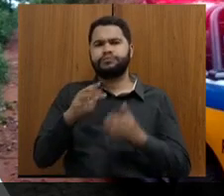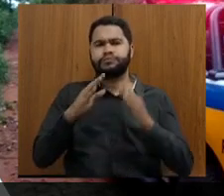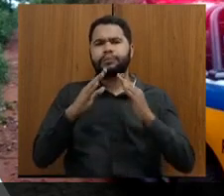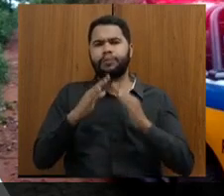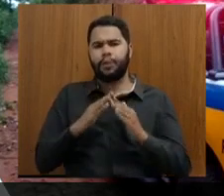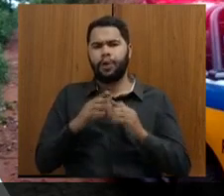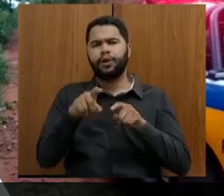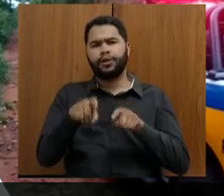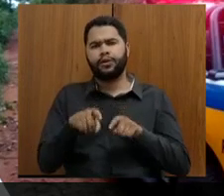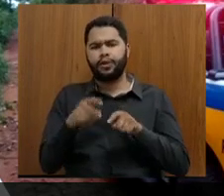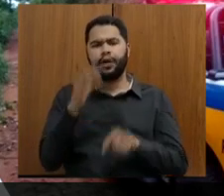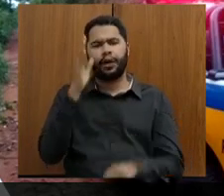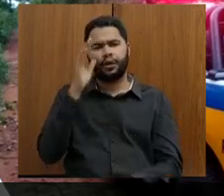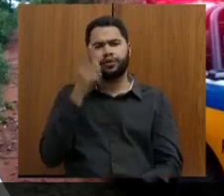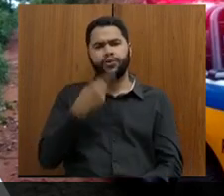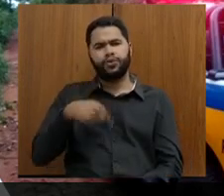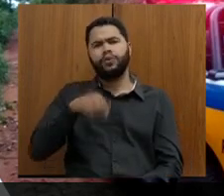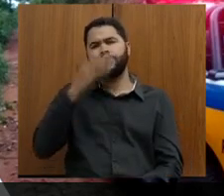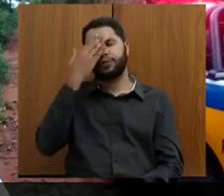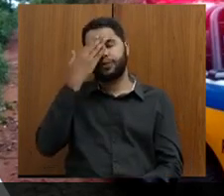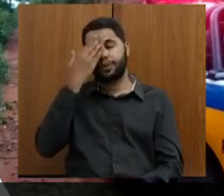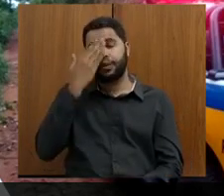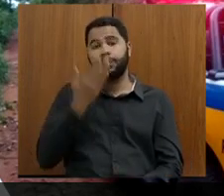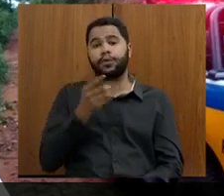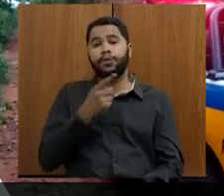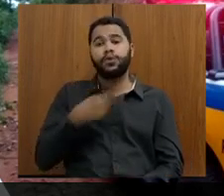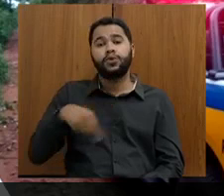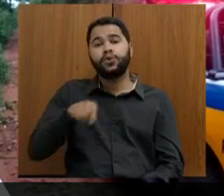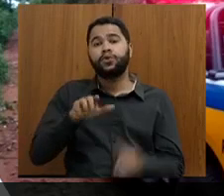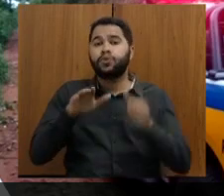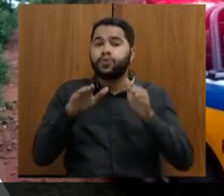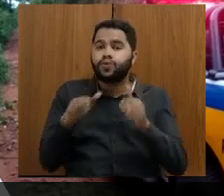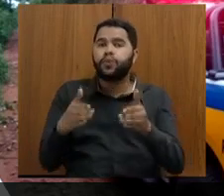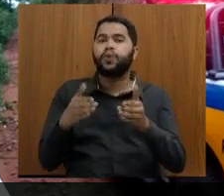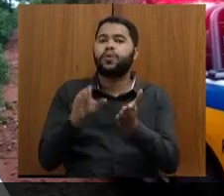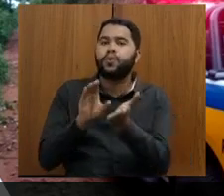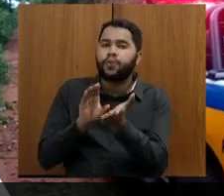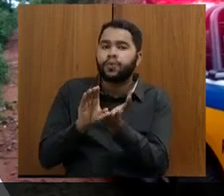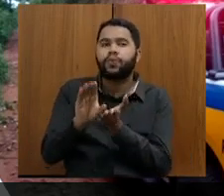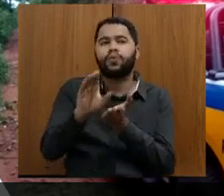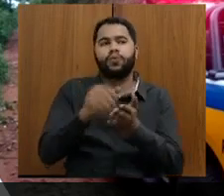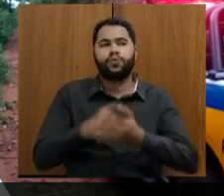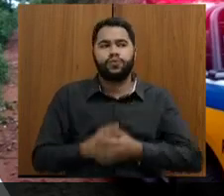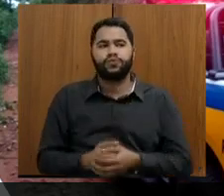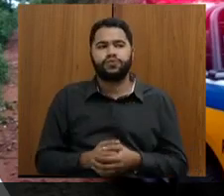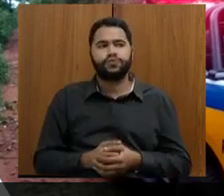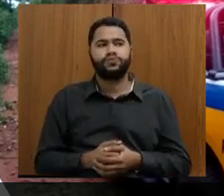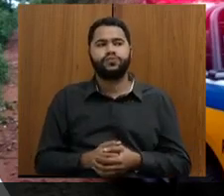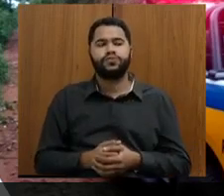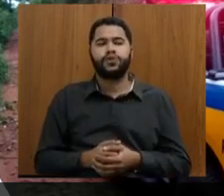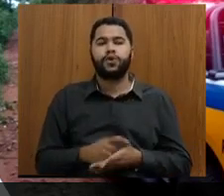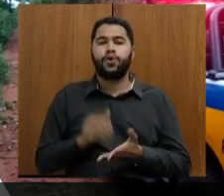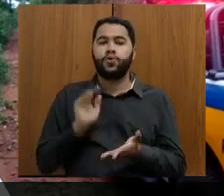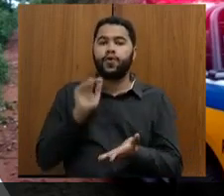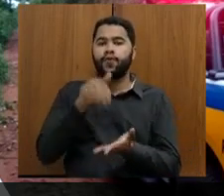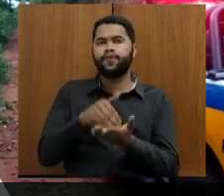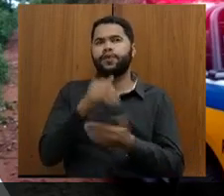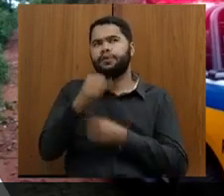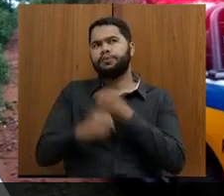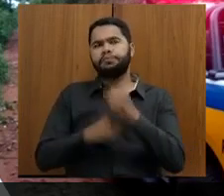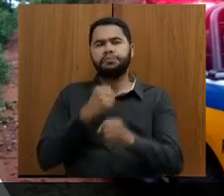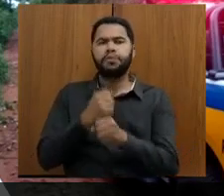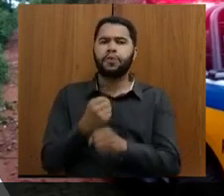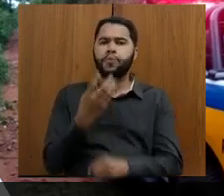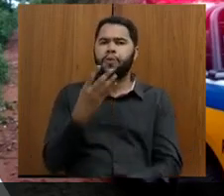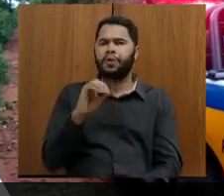interior estão nos assistindo e sabe é nós chegamos nós estamos direcionando investimento até o final do ano que vem vai dar